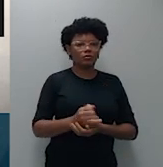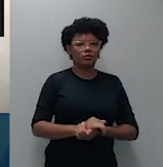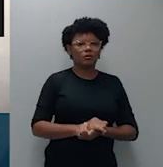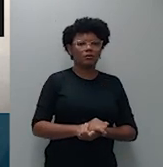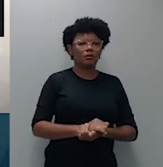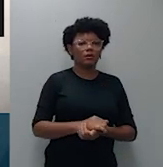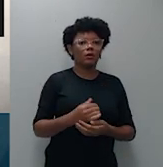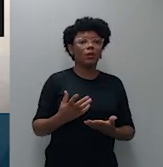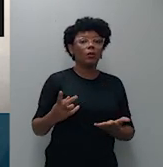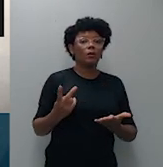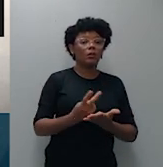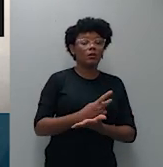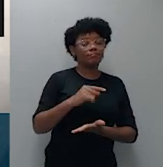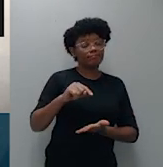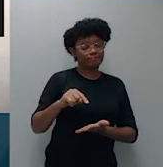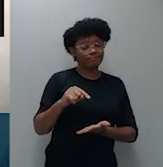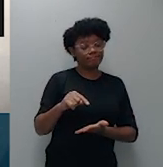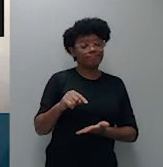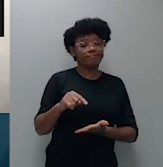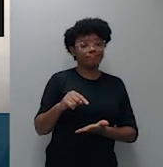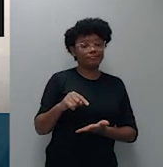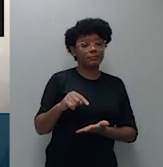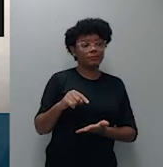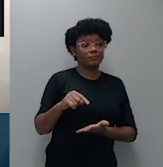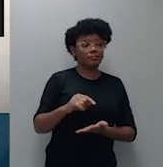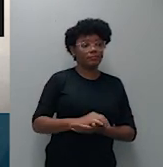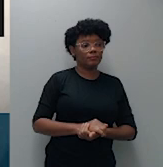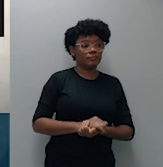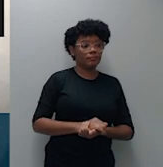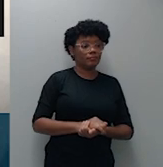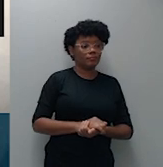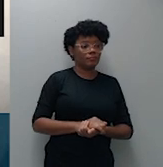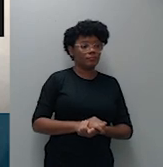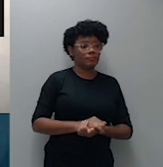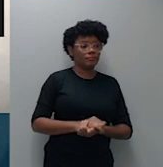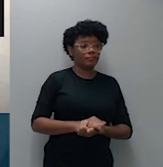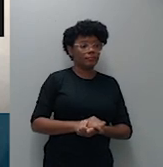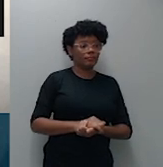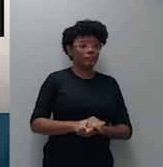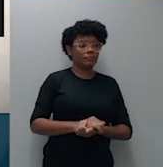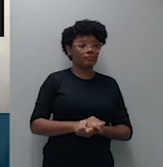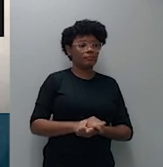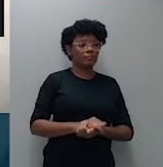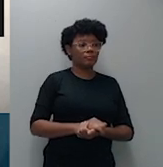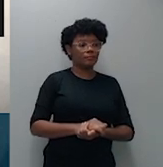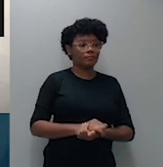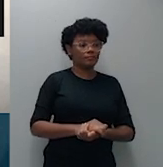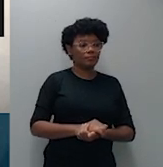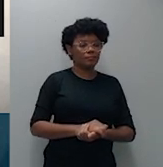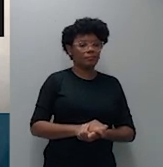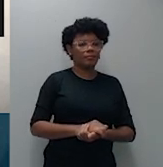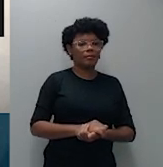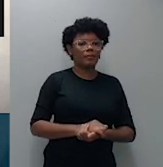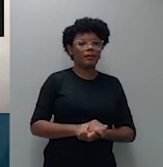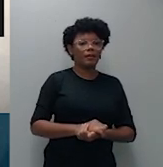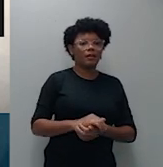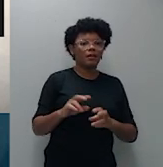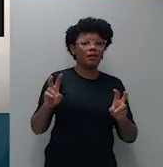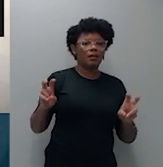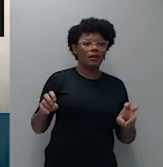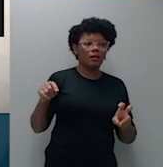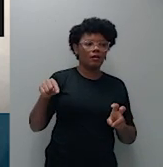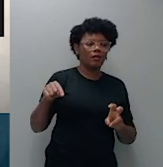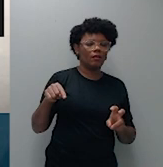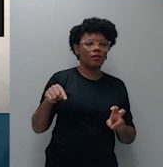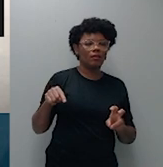STJ a se encontra assim descrito na petição inicial abrir